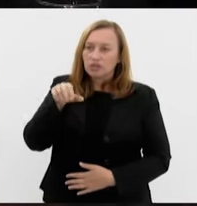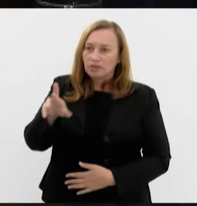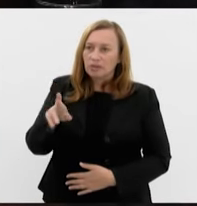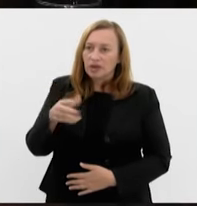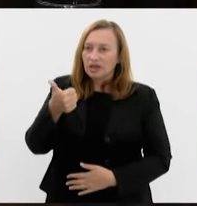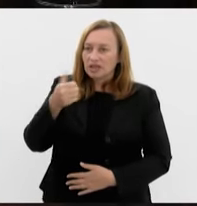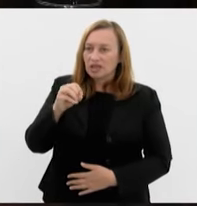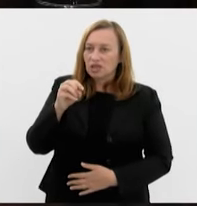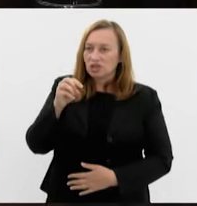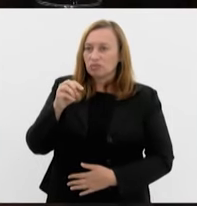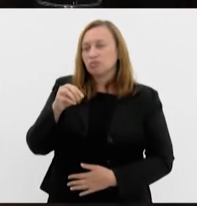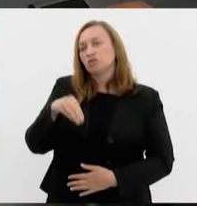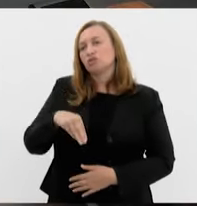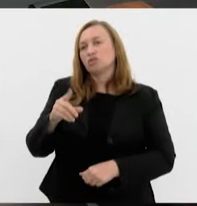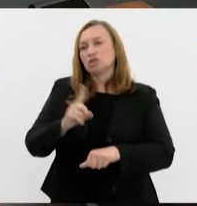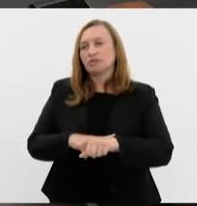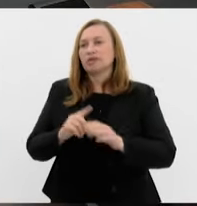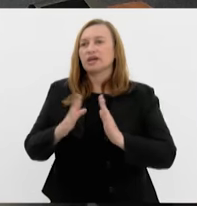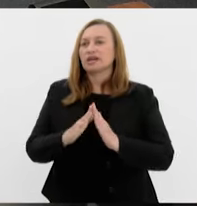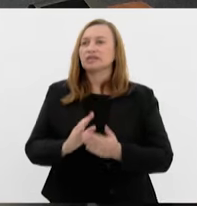10 minutos no tempo